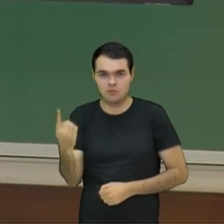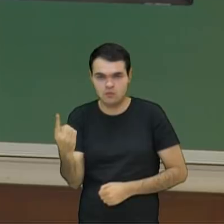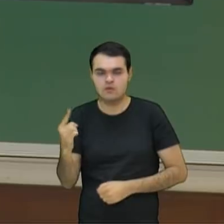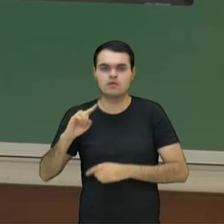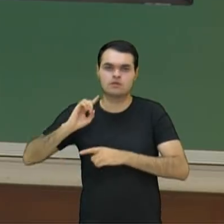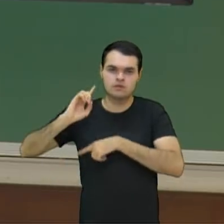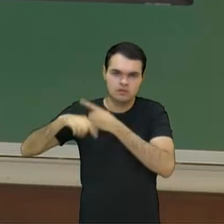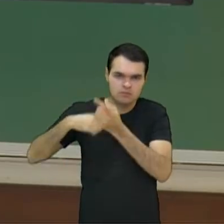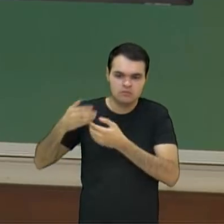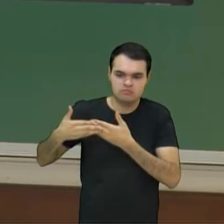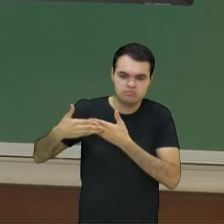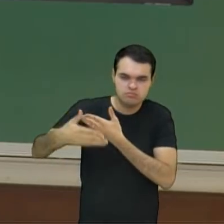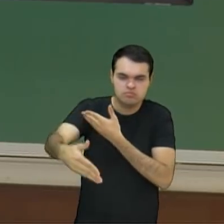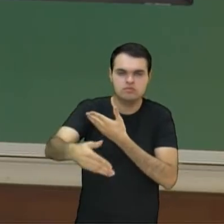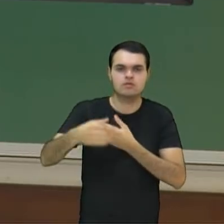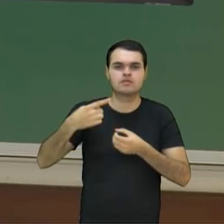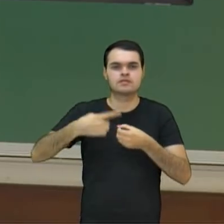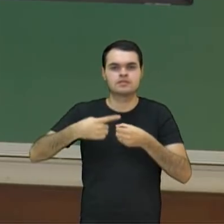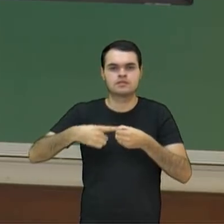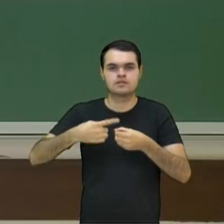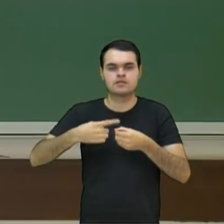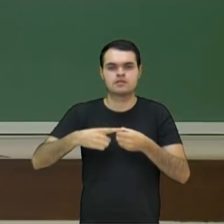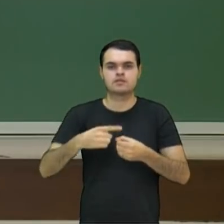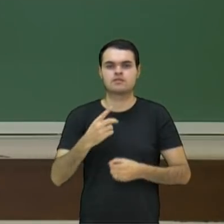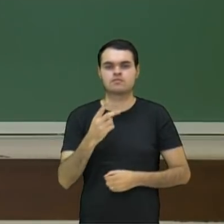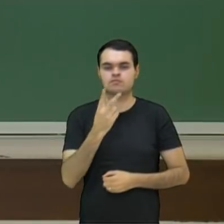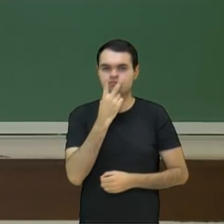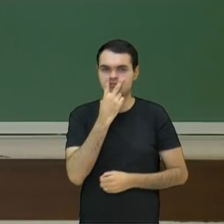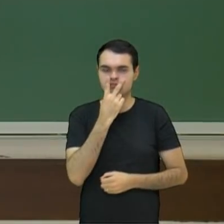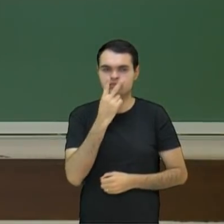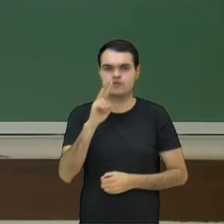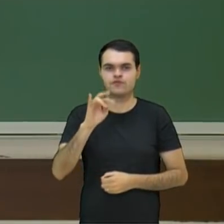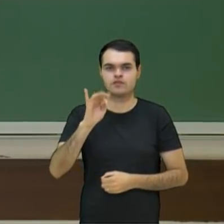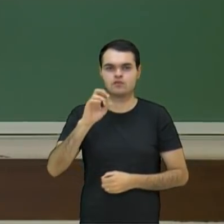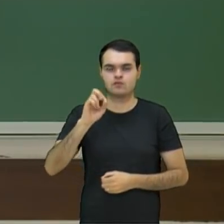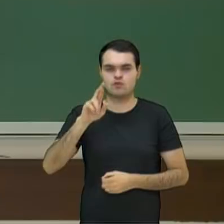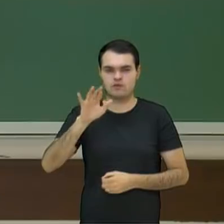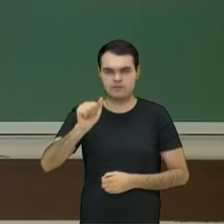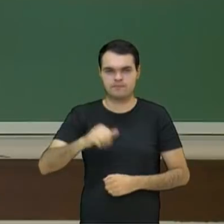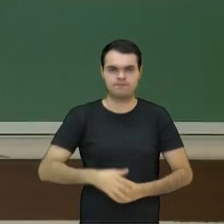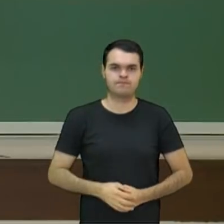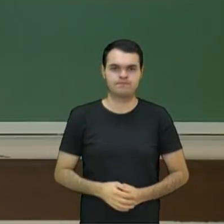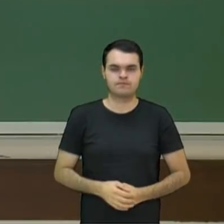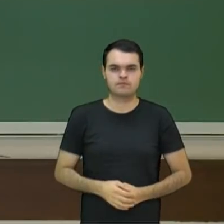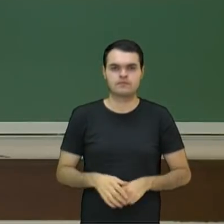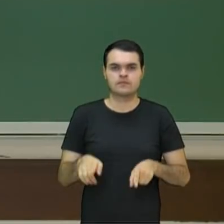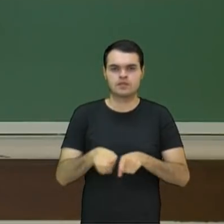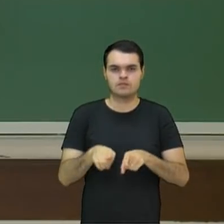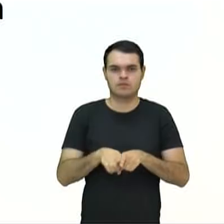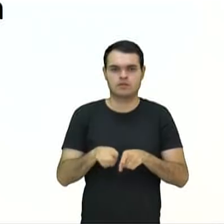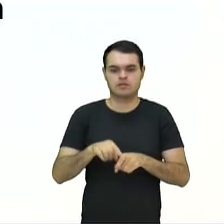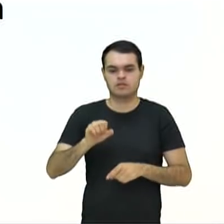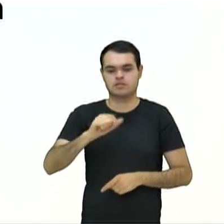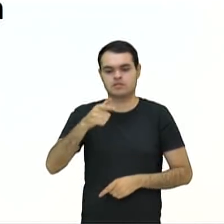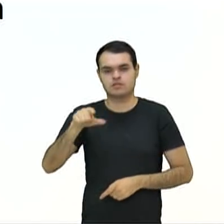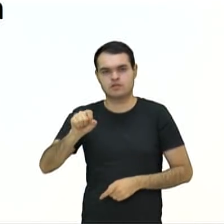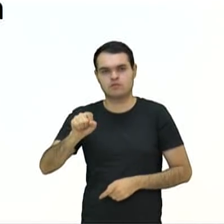depois vai dar origem ao município de Vitória, né, no Espírito Santo também. São Sebastião, fundado em